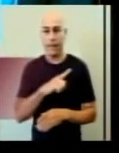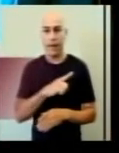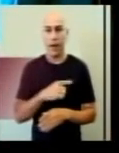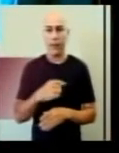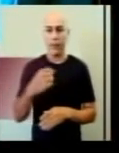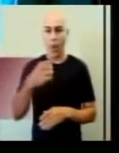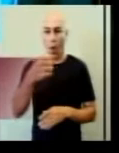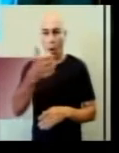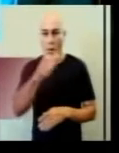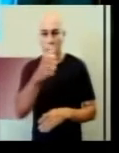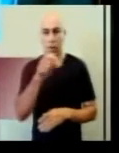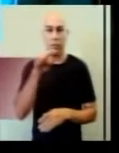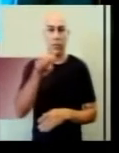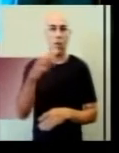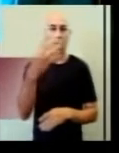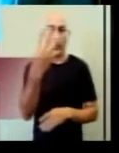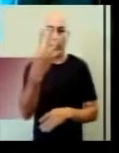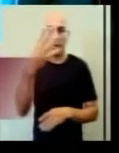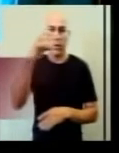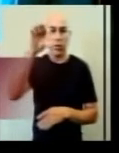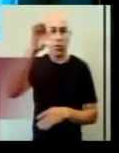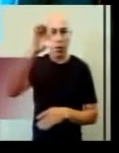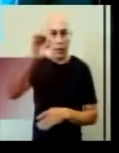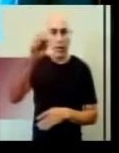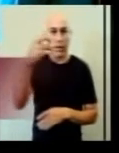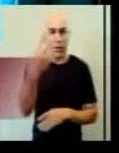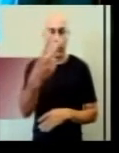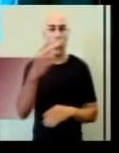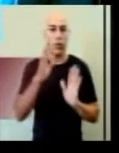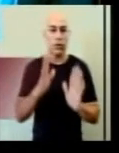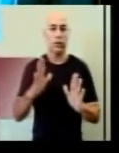40.966. Confirmados,